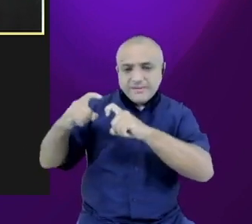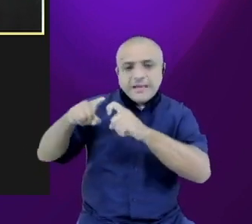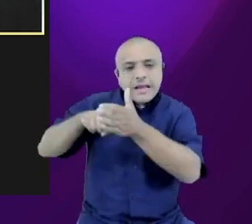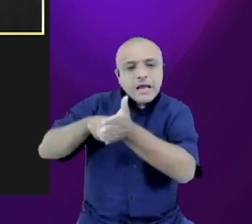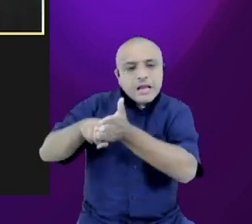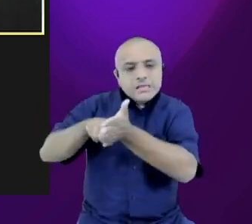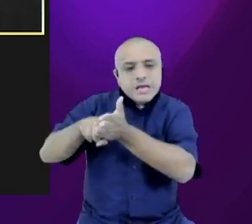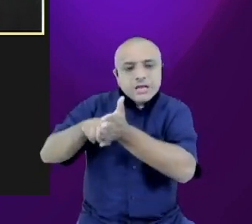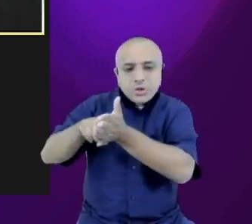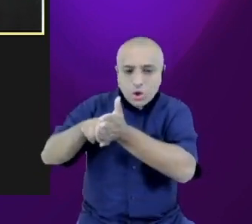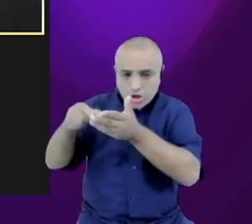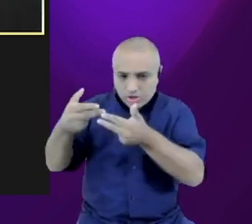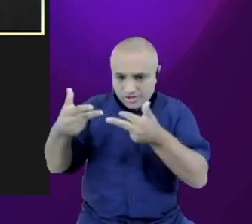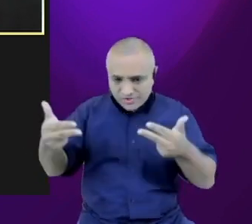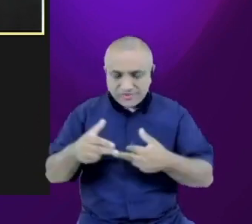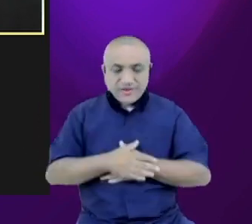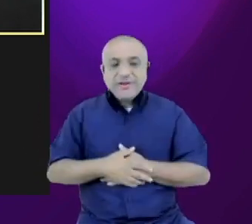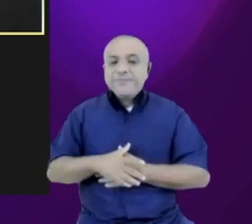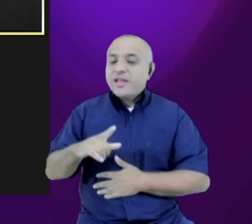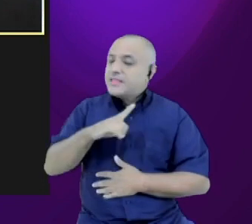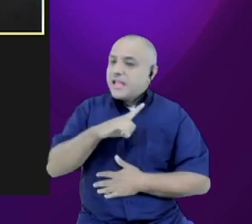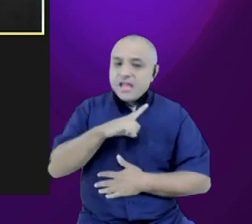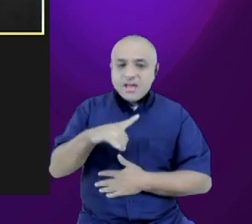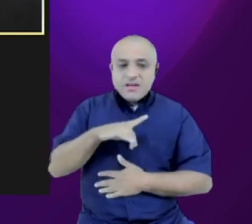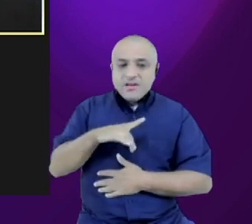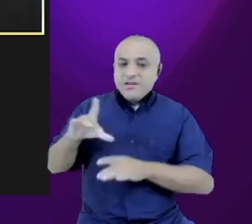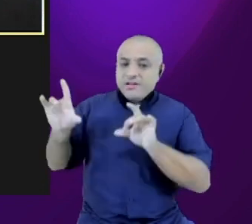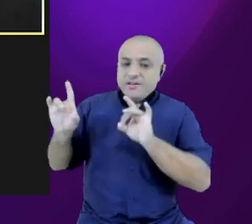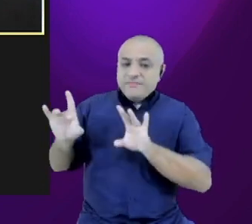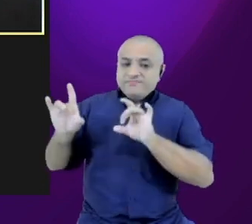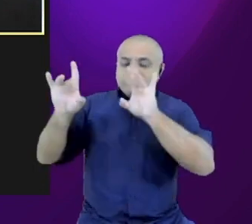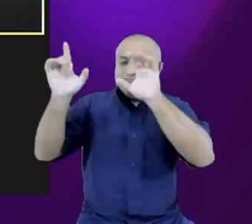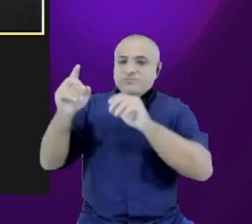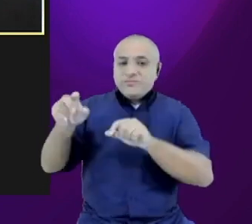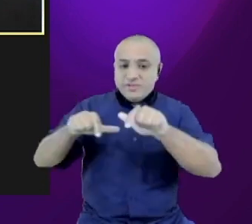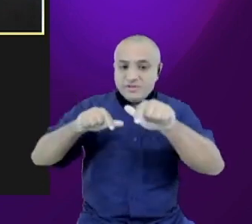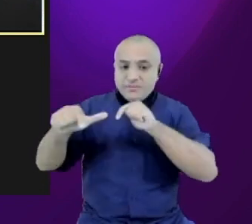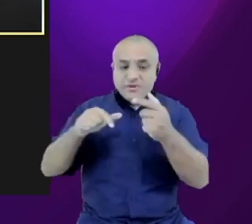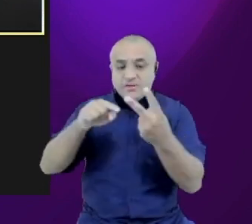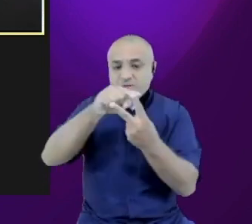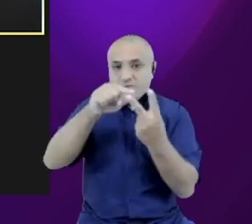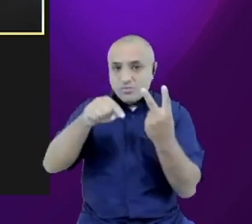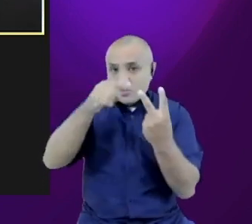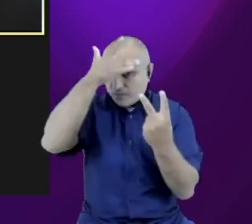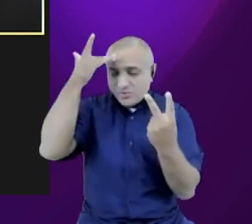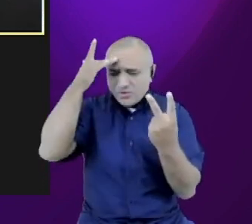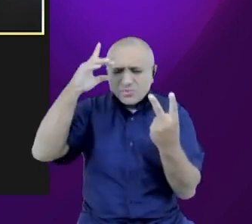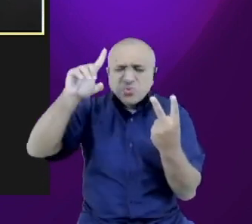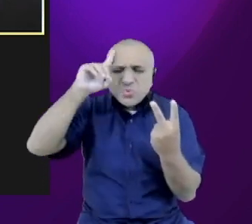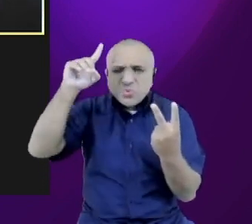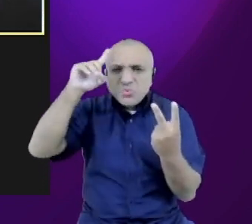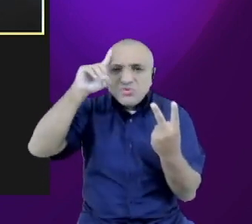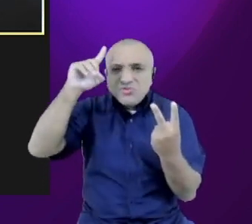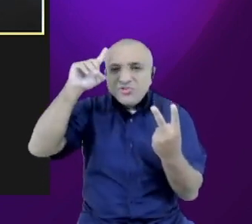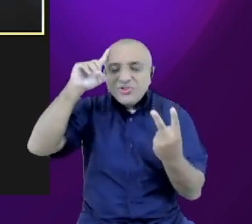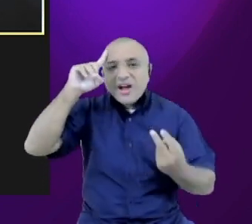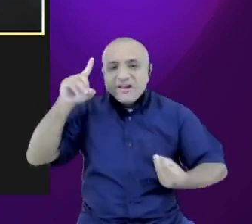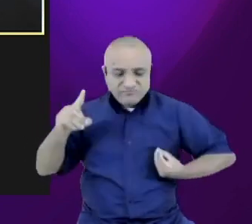É, Tenho o privilégio, né, de trabalhar com essas duas pessoas todos os dias, conviver diariamente,